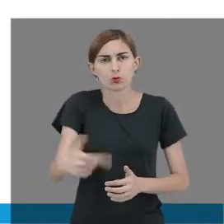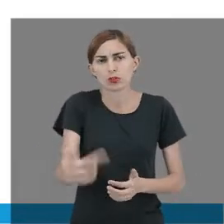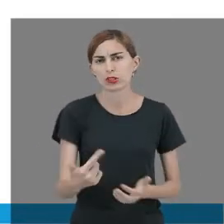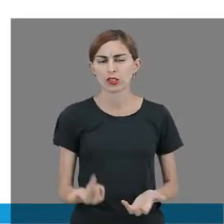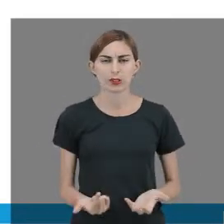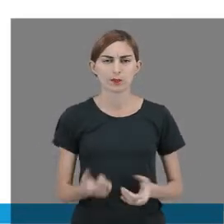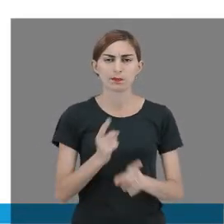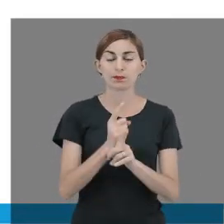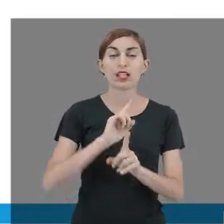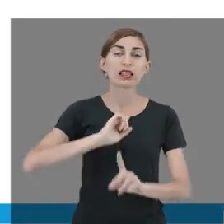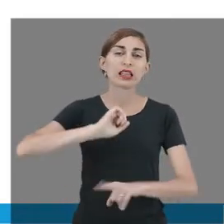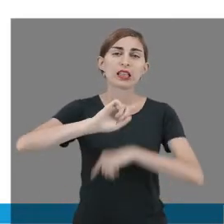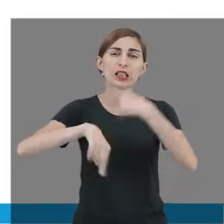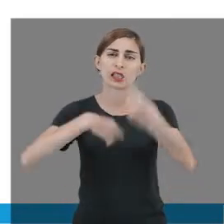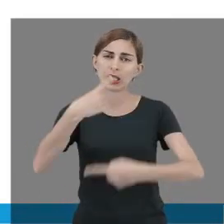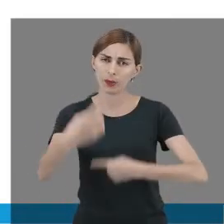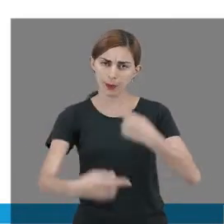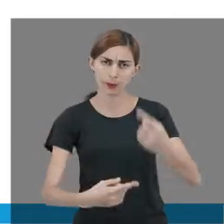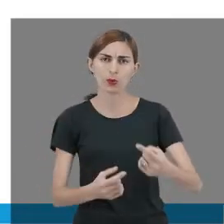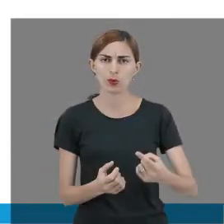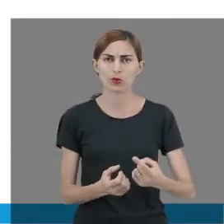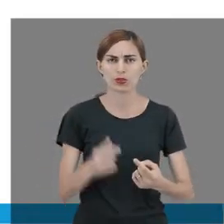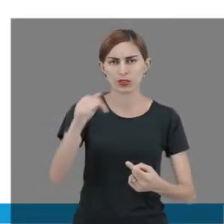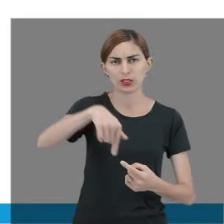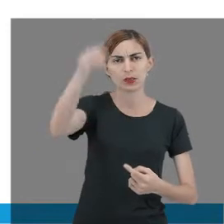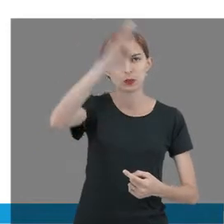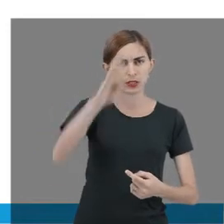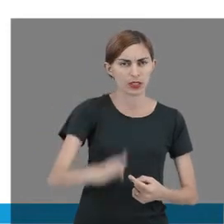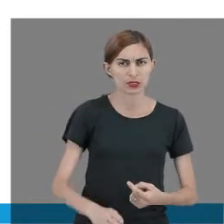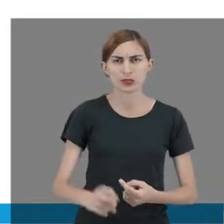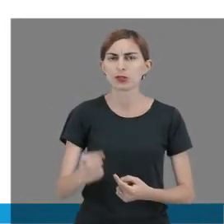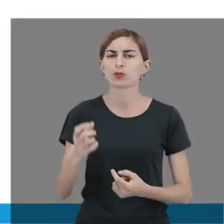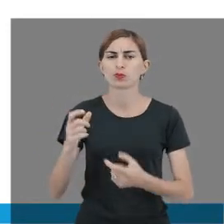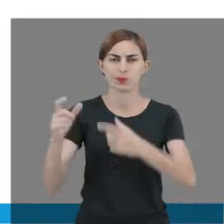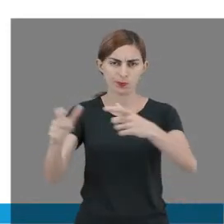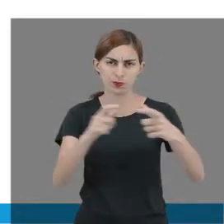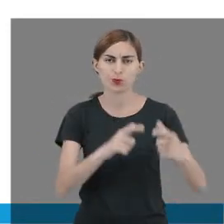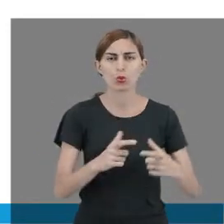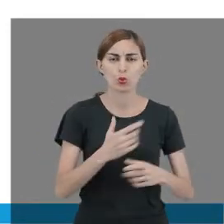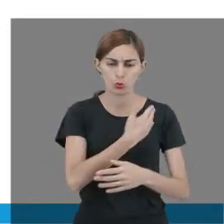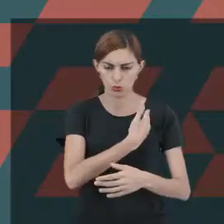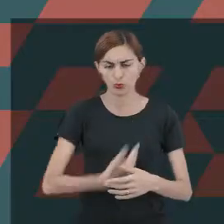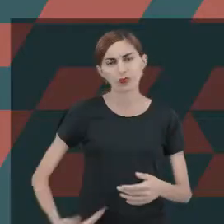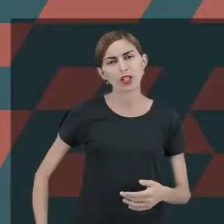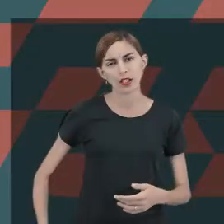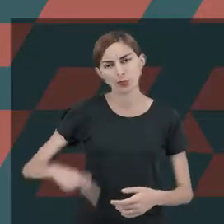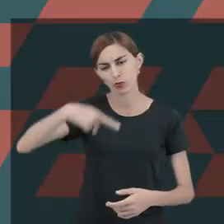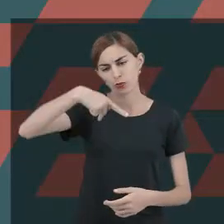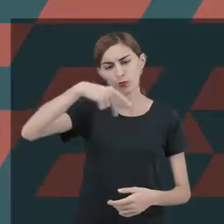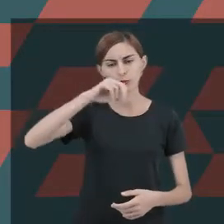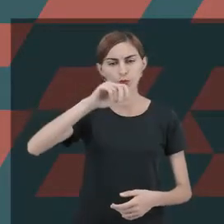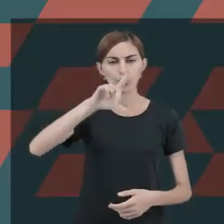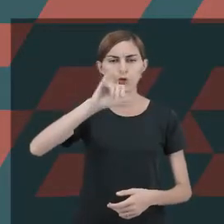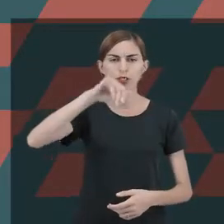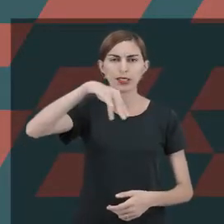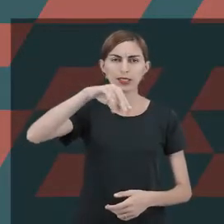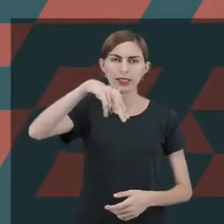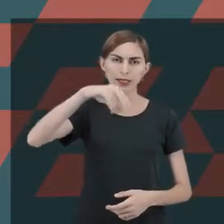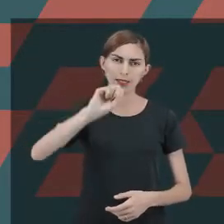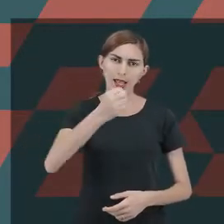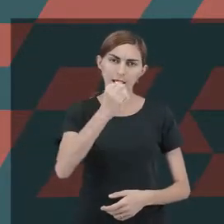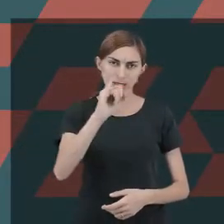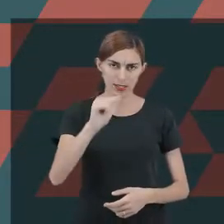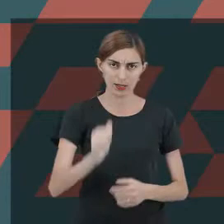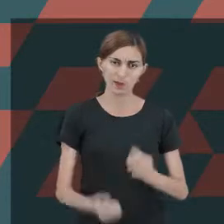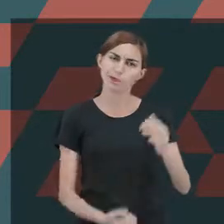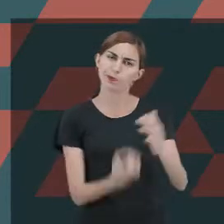malformação. Depois que ocorreram os casos no Brasil, quando o governo da Polinésia, que foi um dos locais onde se